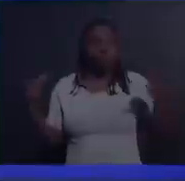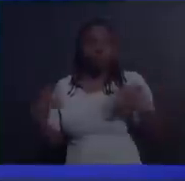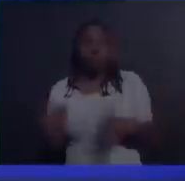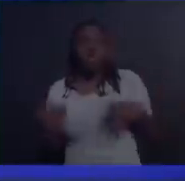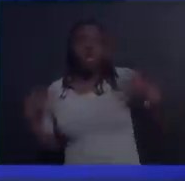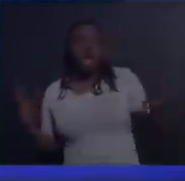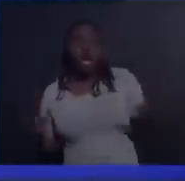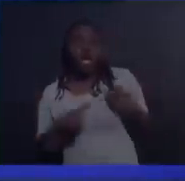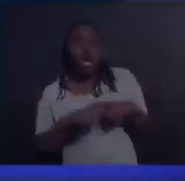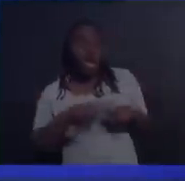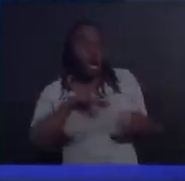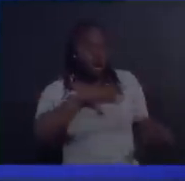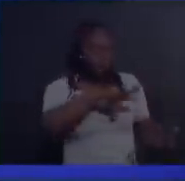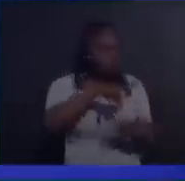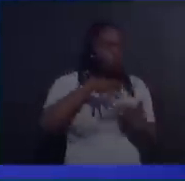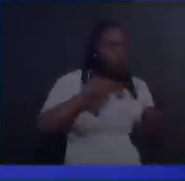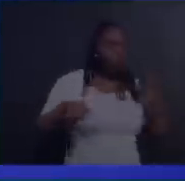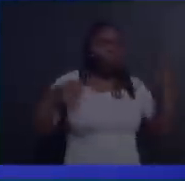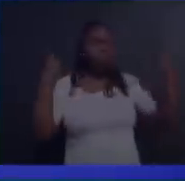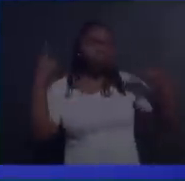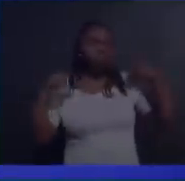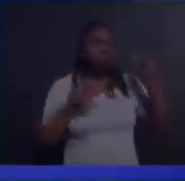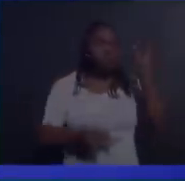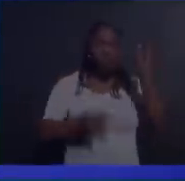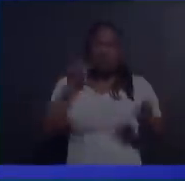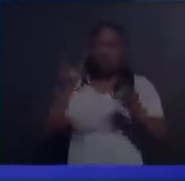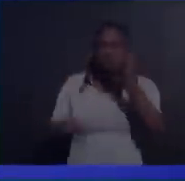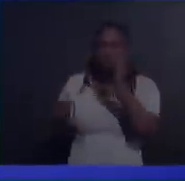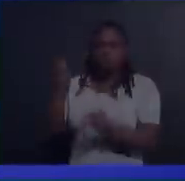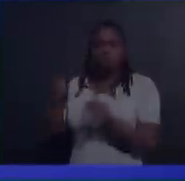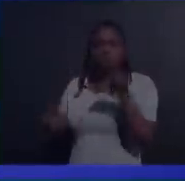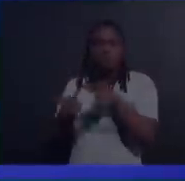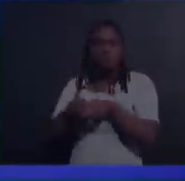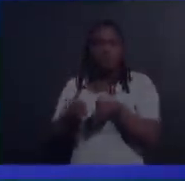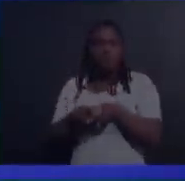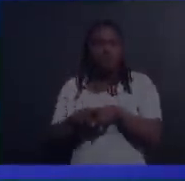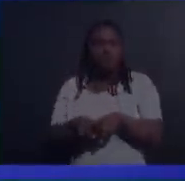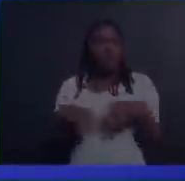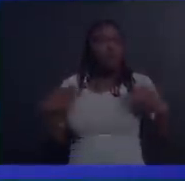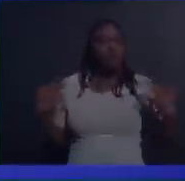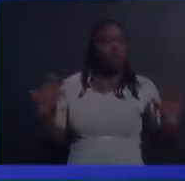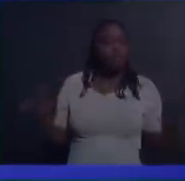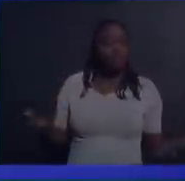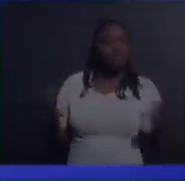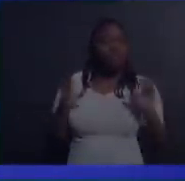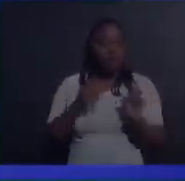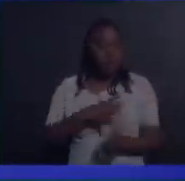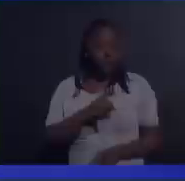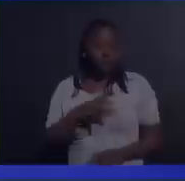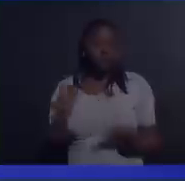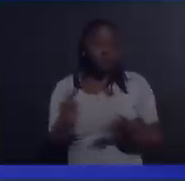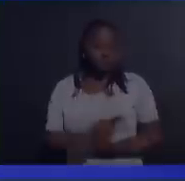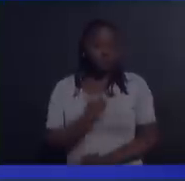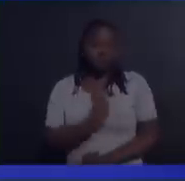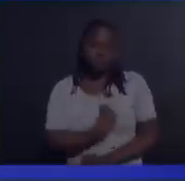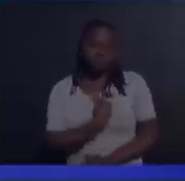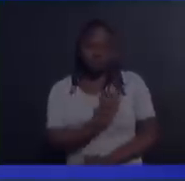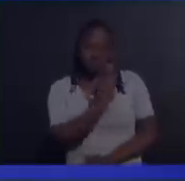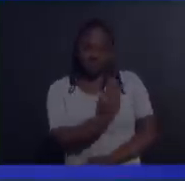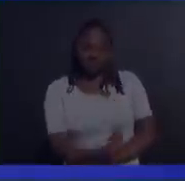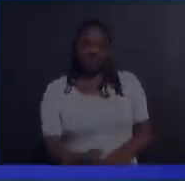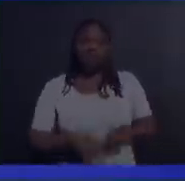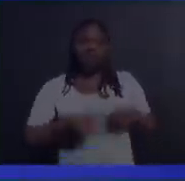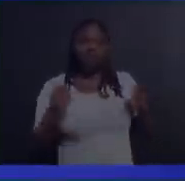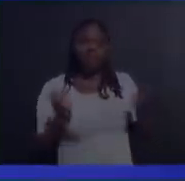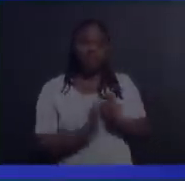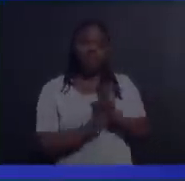está muito doido e as pessoas estão muito doidas, então isso causa medo na vida delas. Mas a